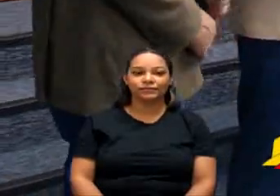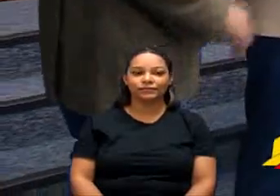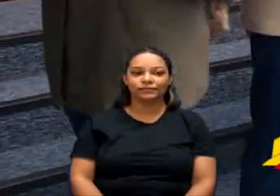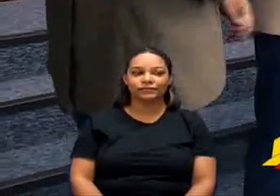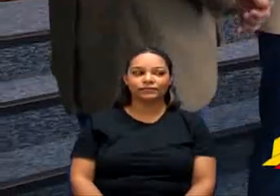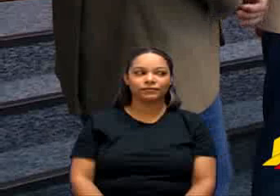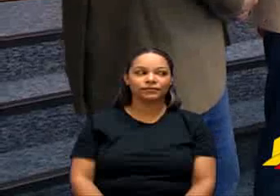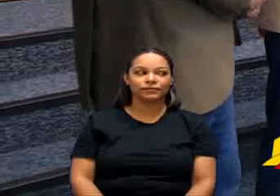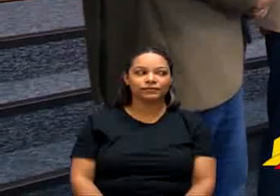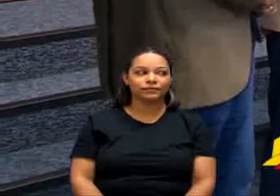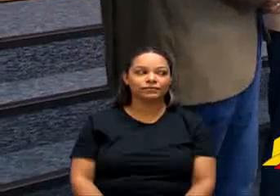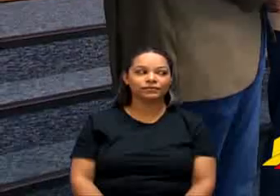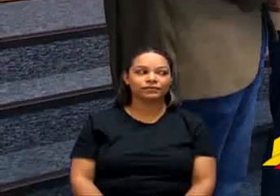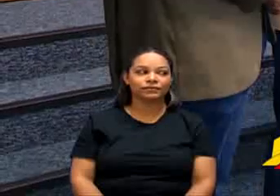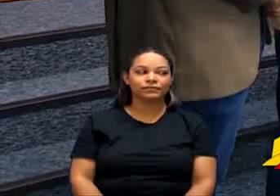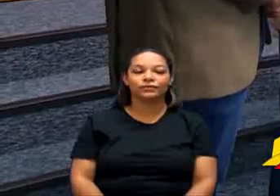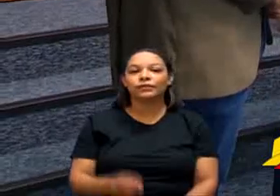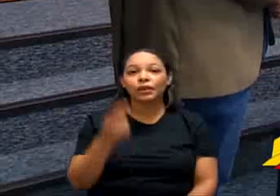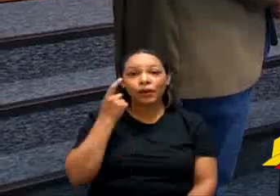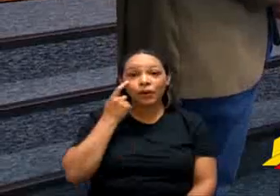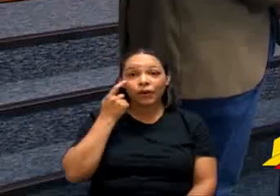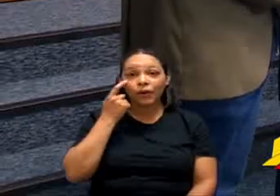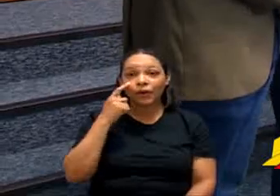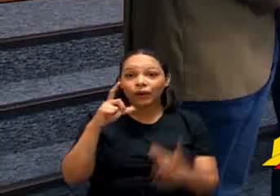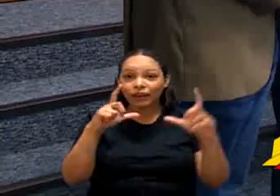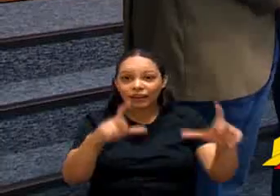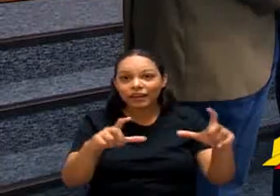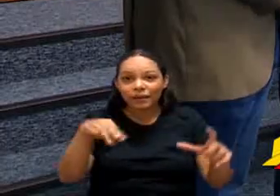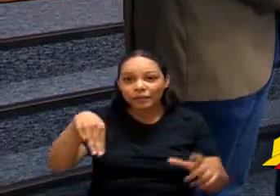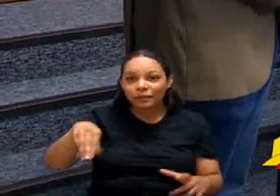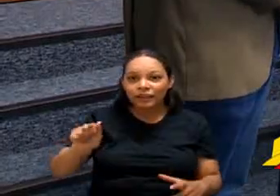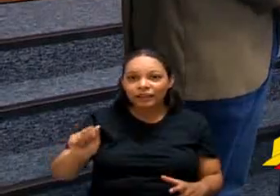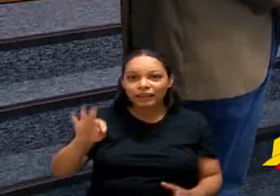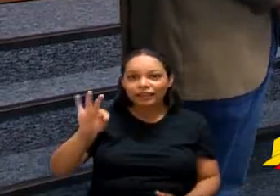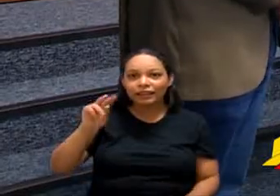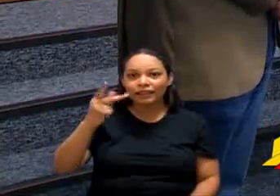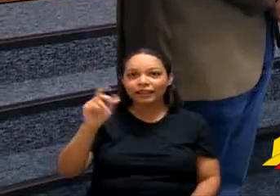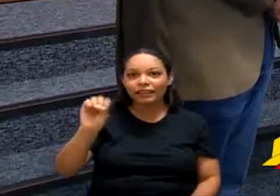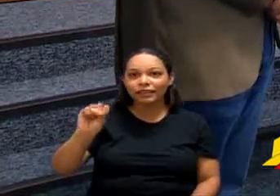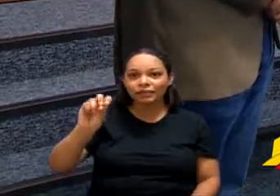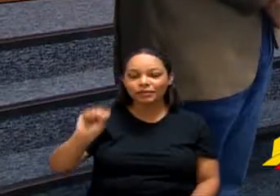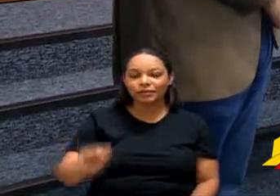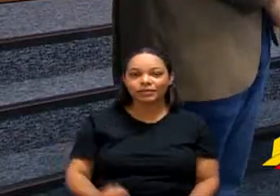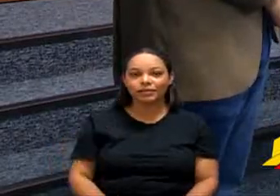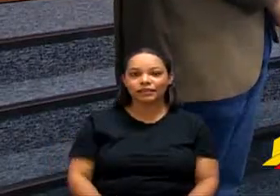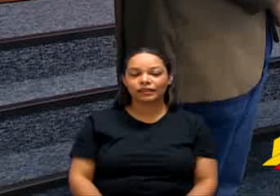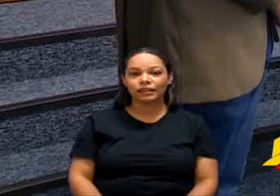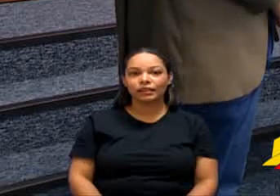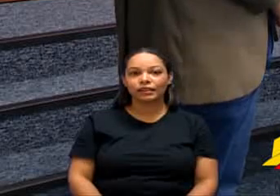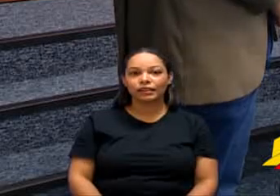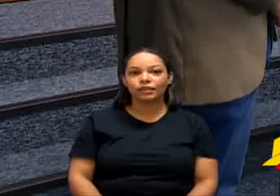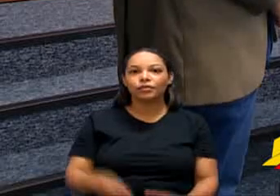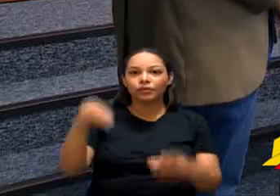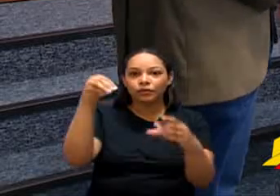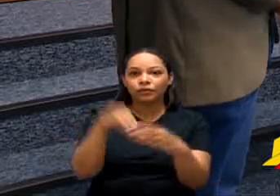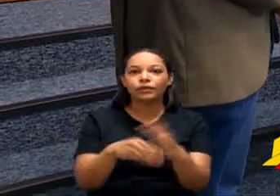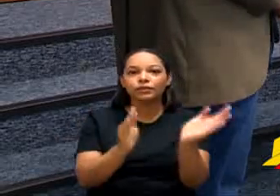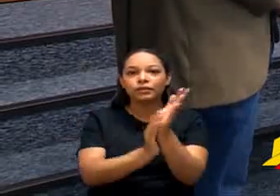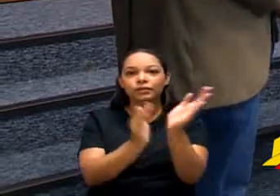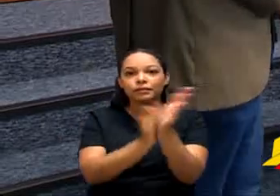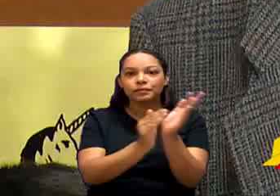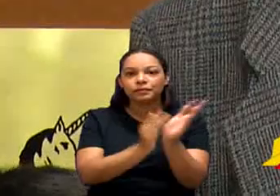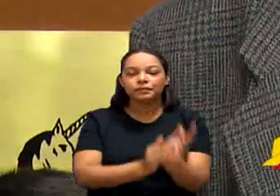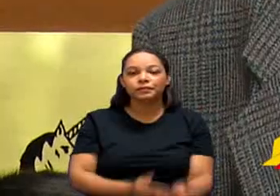Olha só, Matheus, o quadro bonito para colocar no teu quarto. Câmara Municipal de Sorocaba, voto de congratulações. A